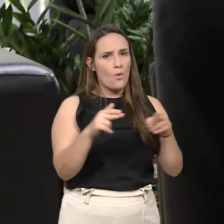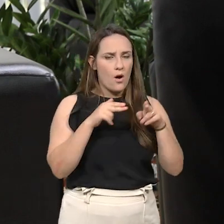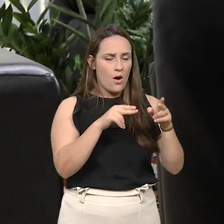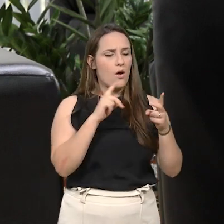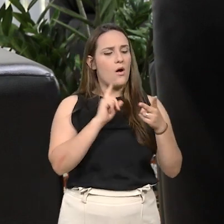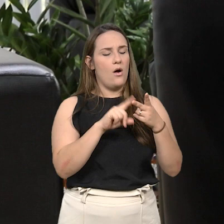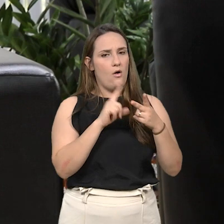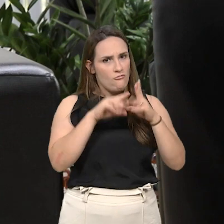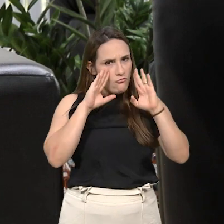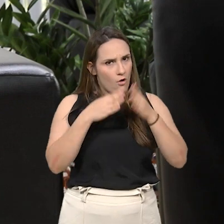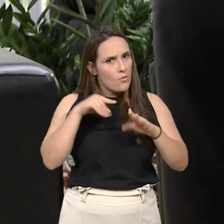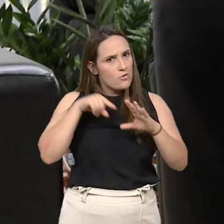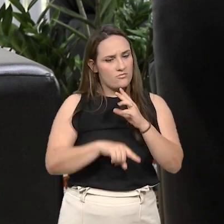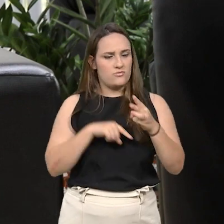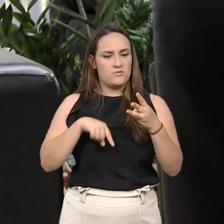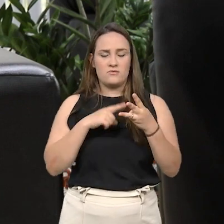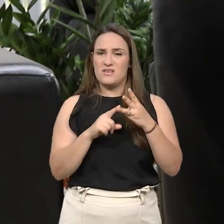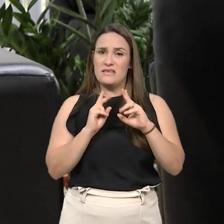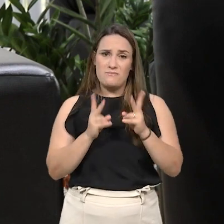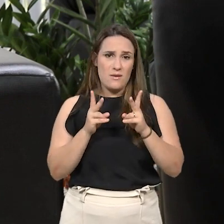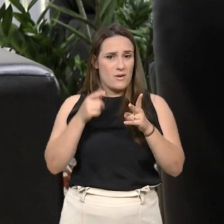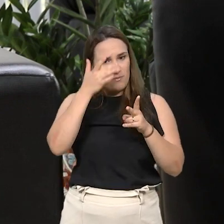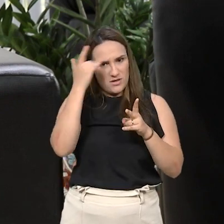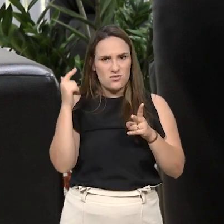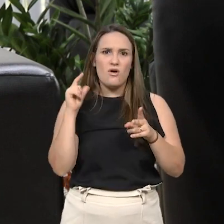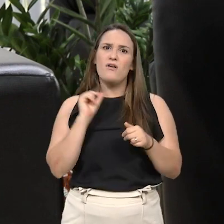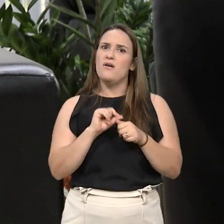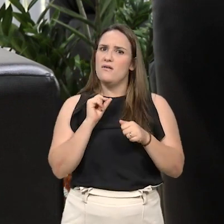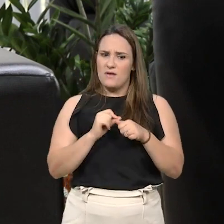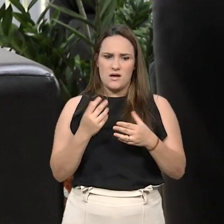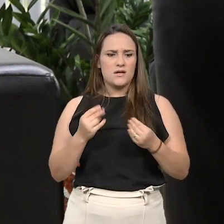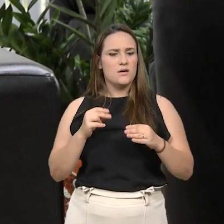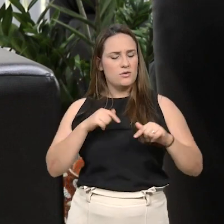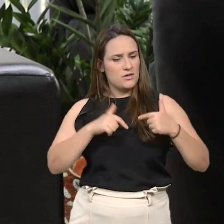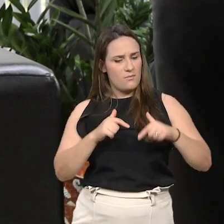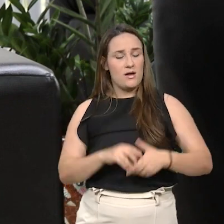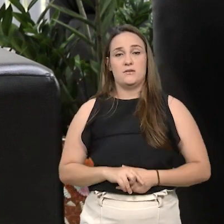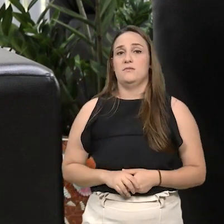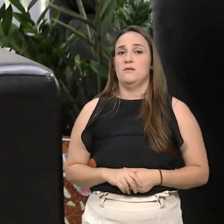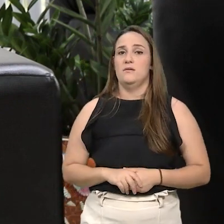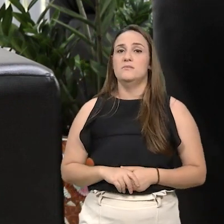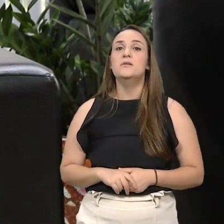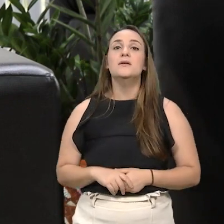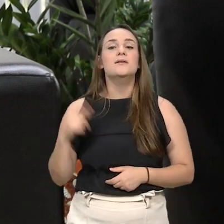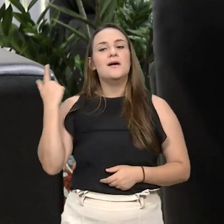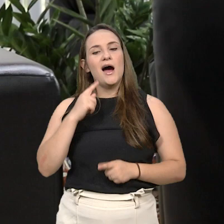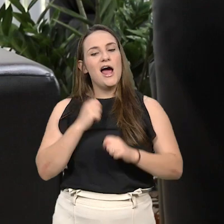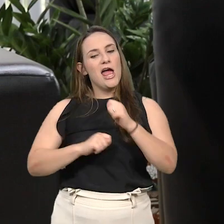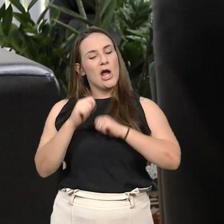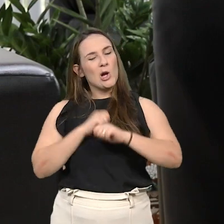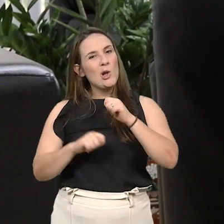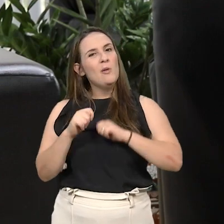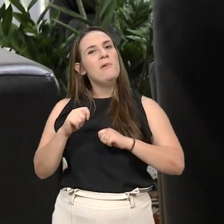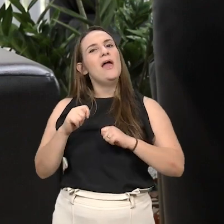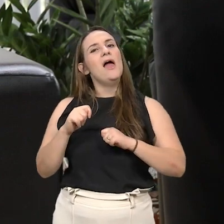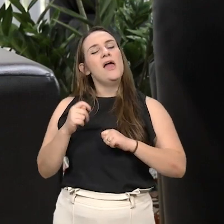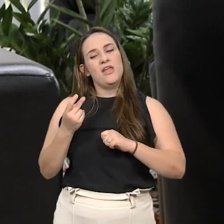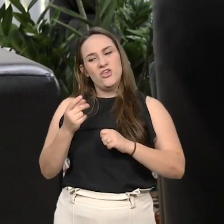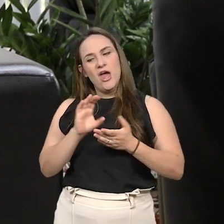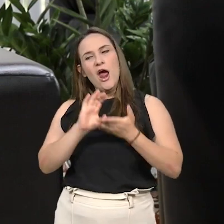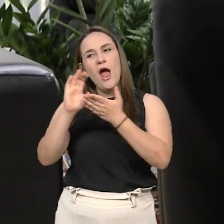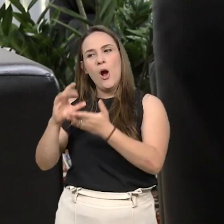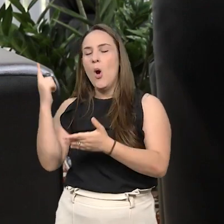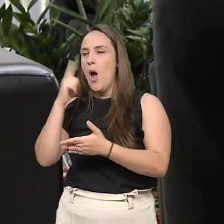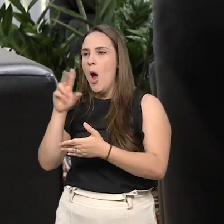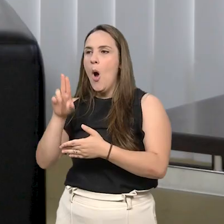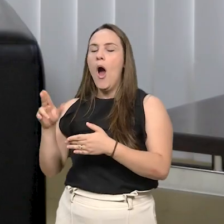menor de pessoas para desenvolver as mesmas atividades. Isso faz com que tenha para as administrações uma economia e uma possibilidade de aplicação de